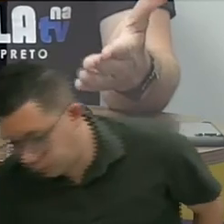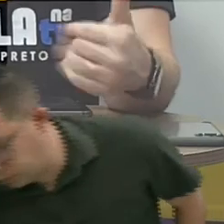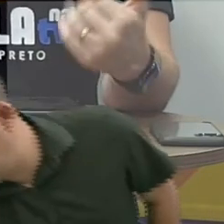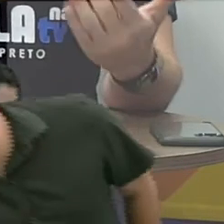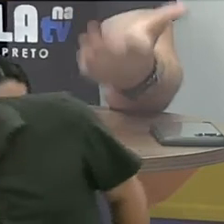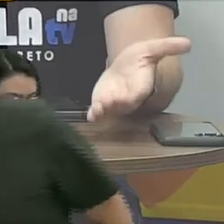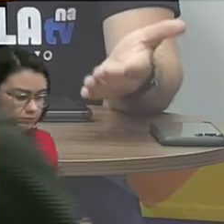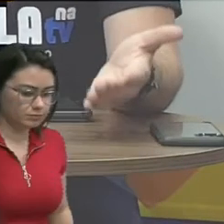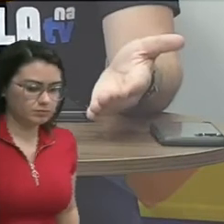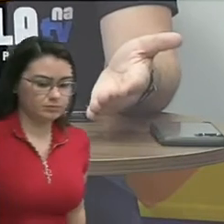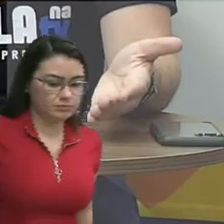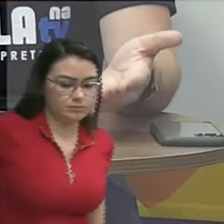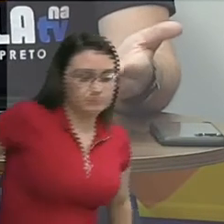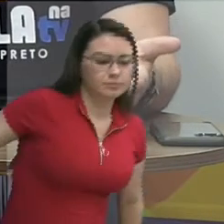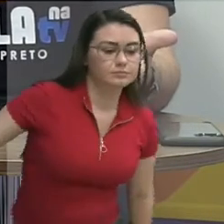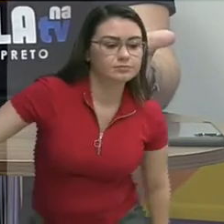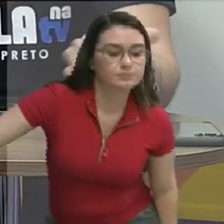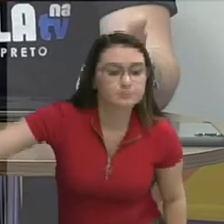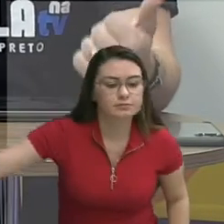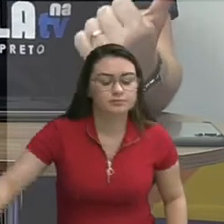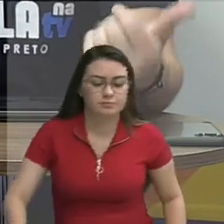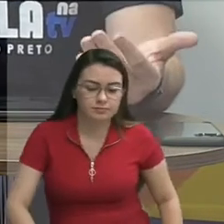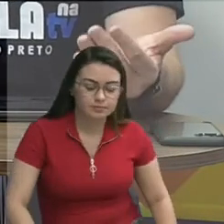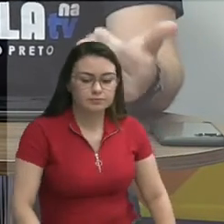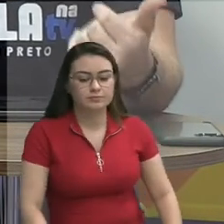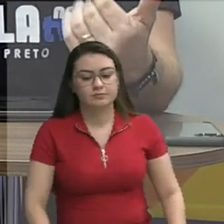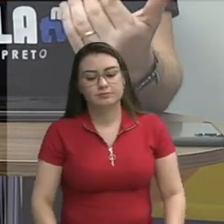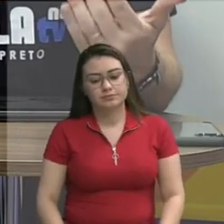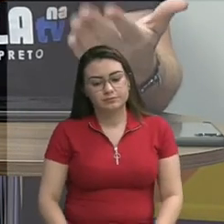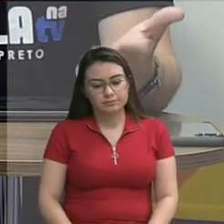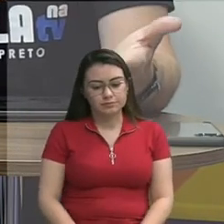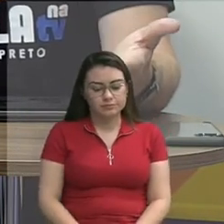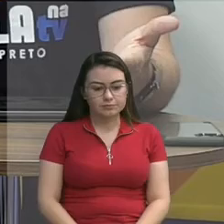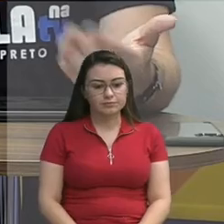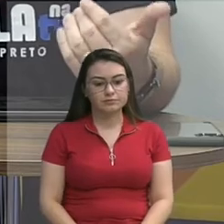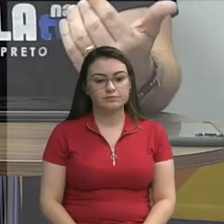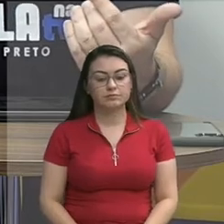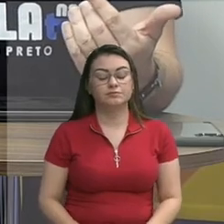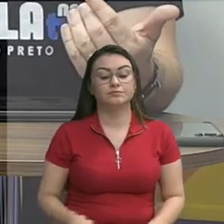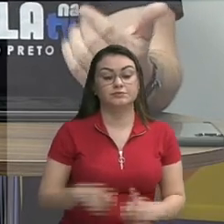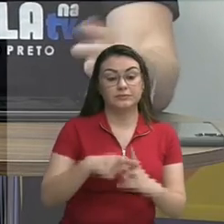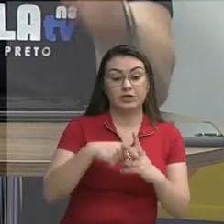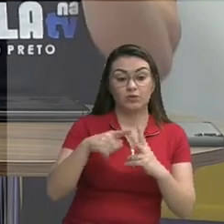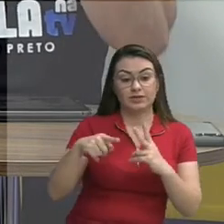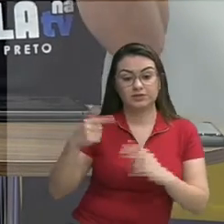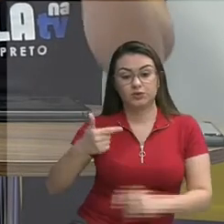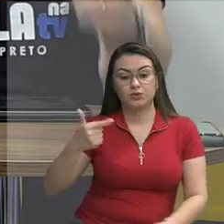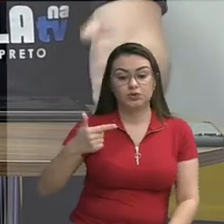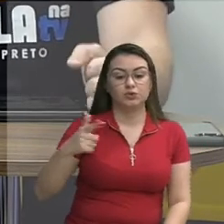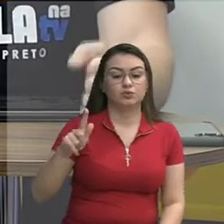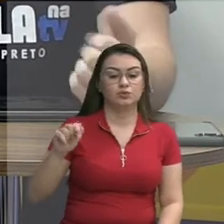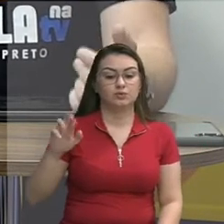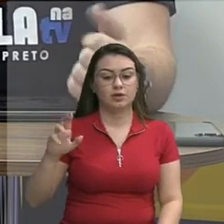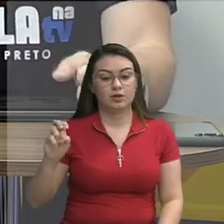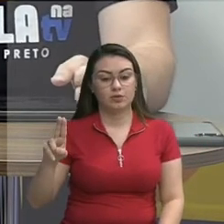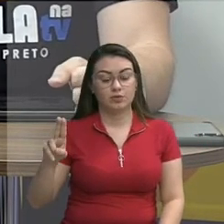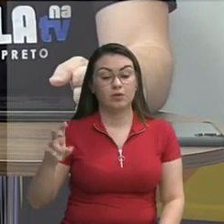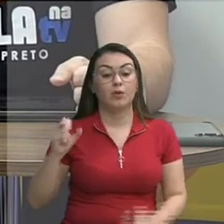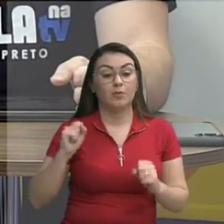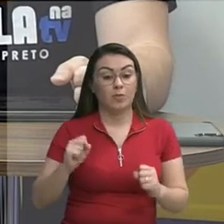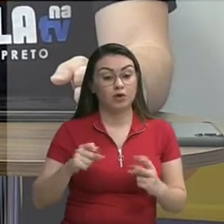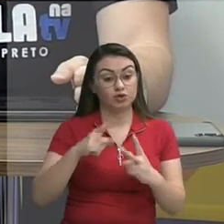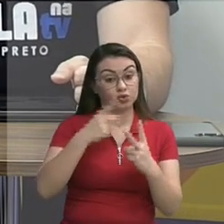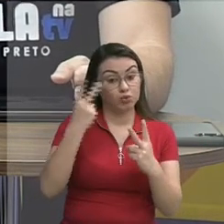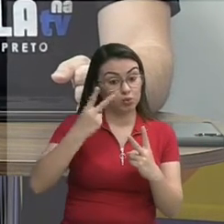piscina o 8 é a raiz da equação Tá certo você quais são for do 2º grau ela pode ter até duas raízes reais